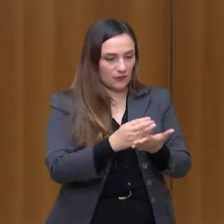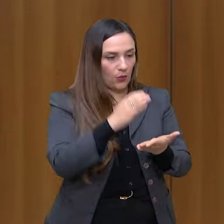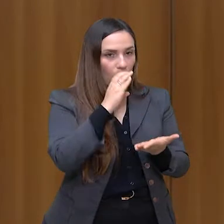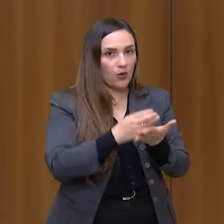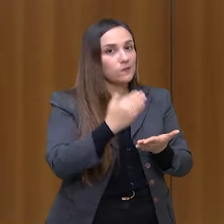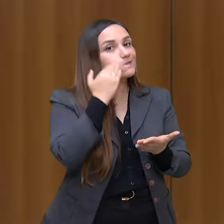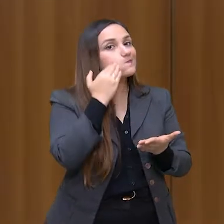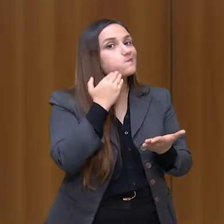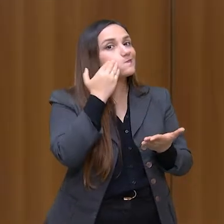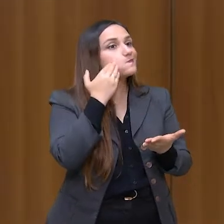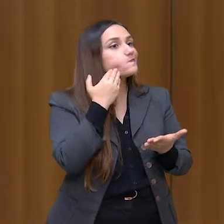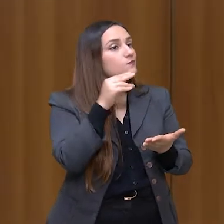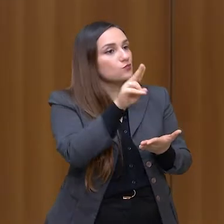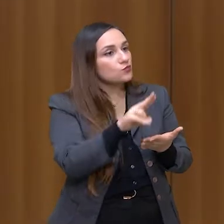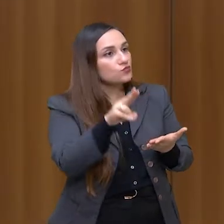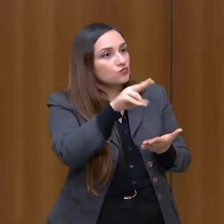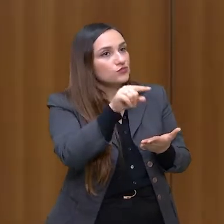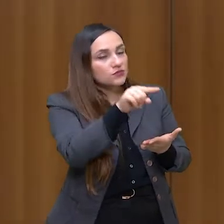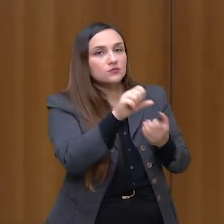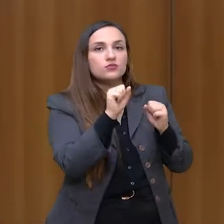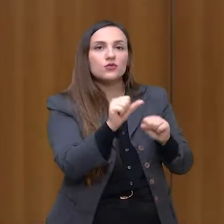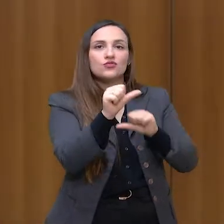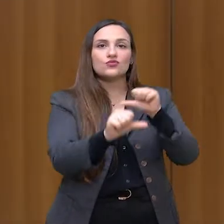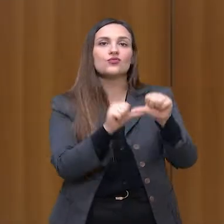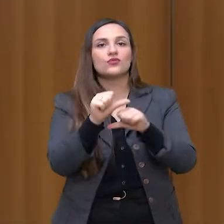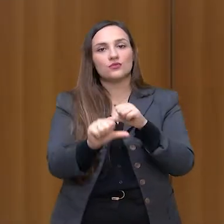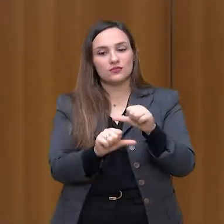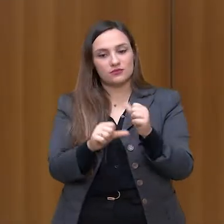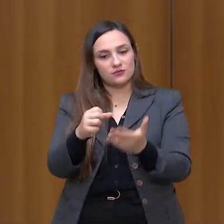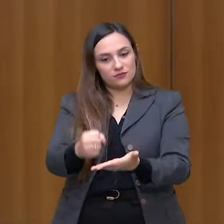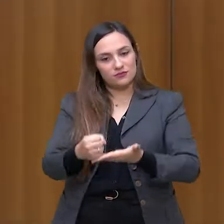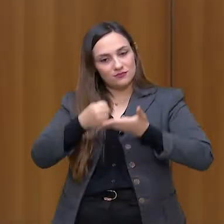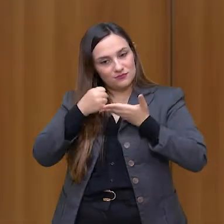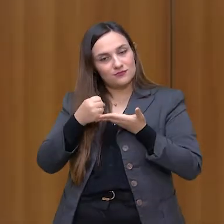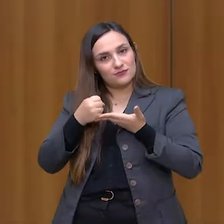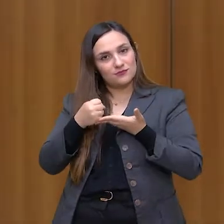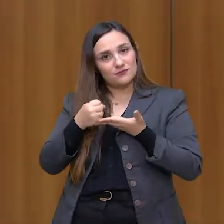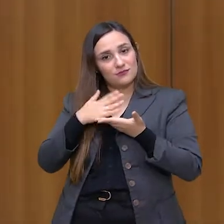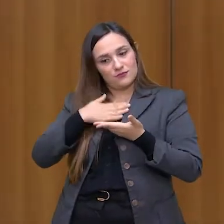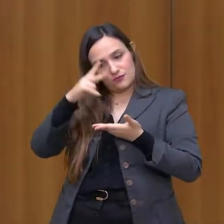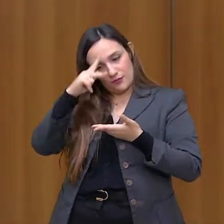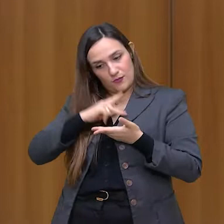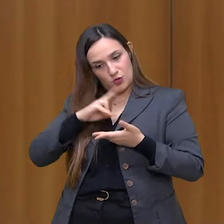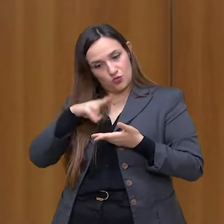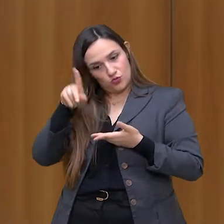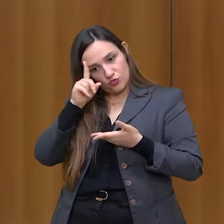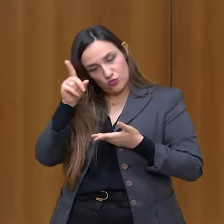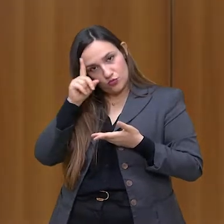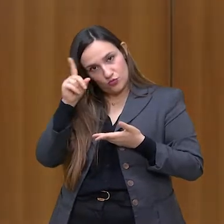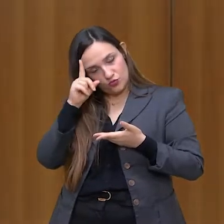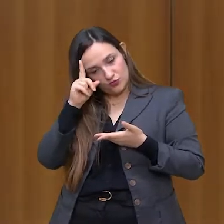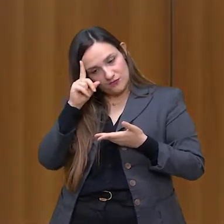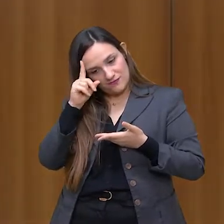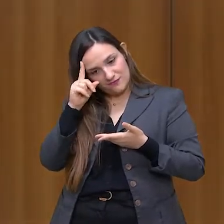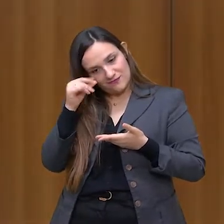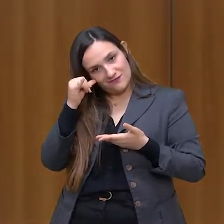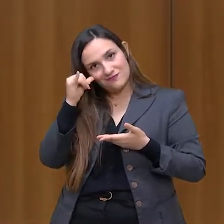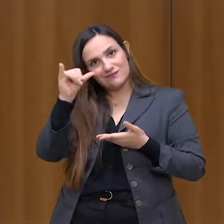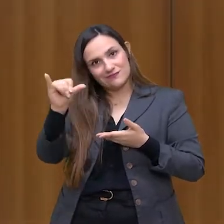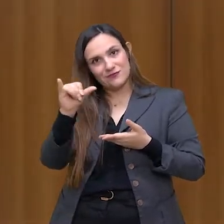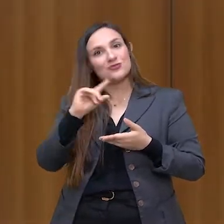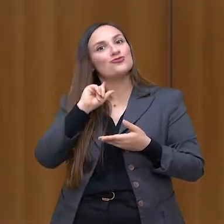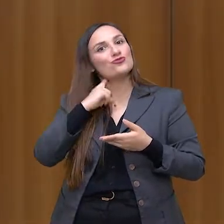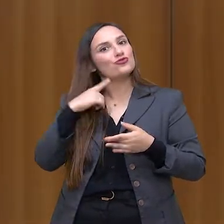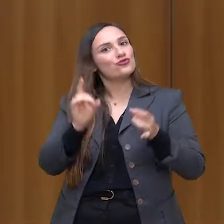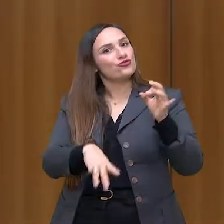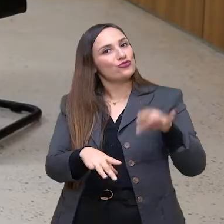o copo descartável que as pessoas usam, que pode ser trocado por um copo não descartável,